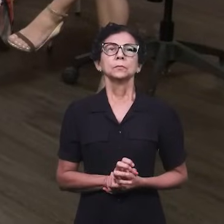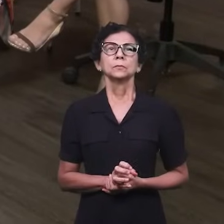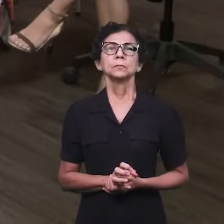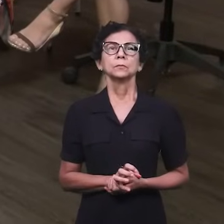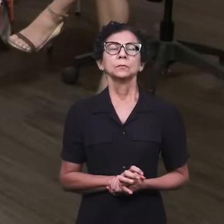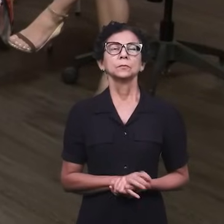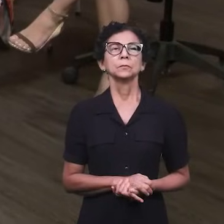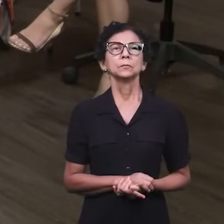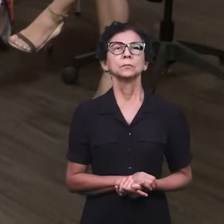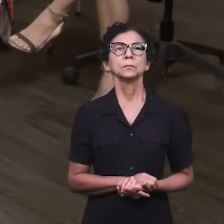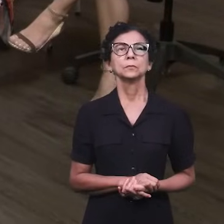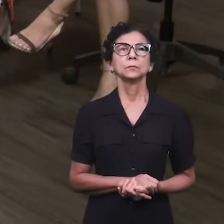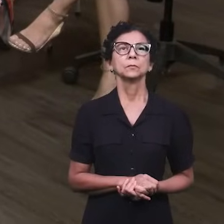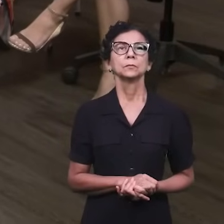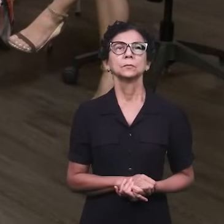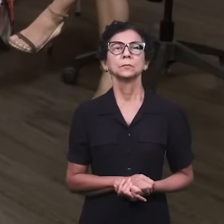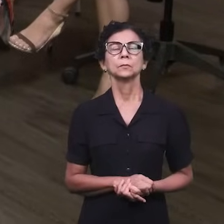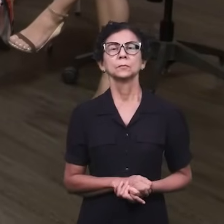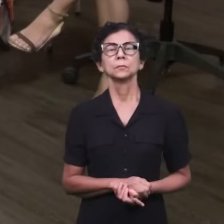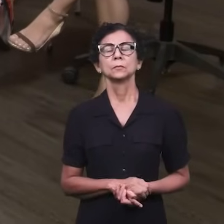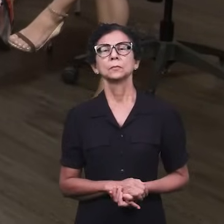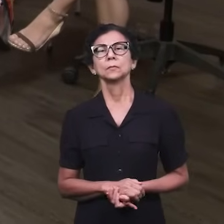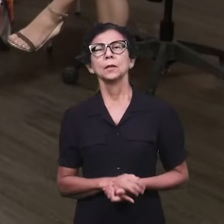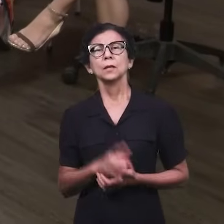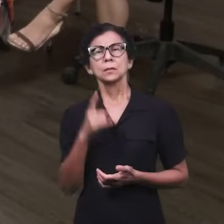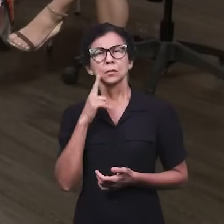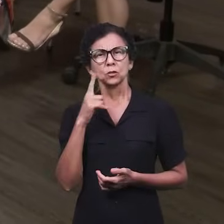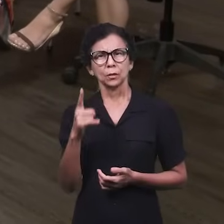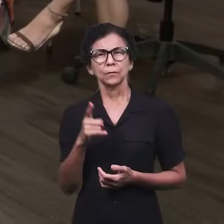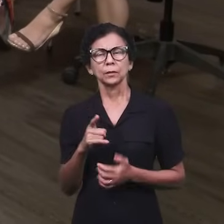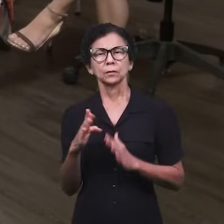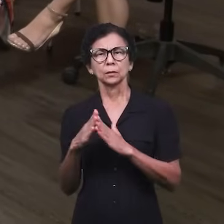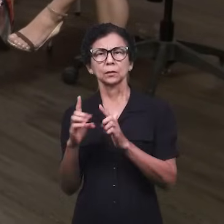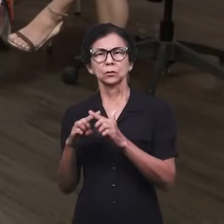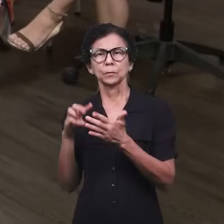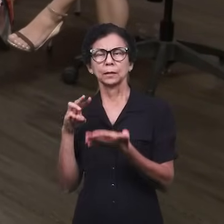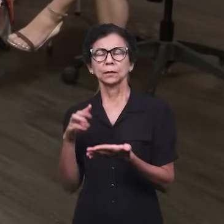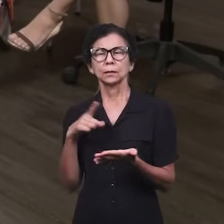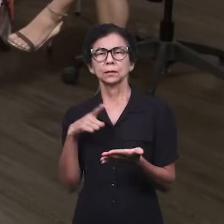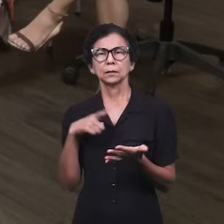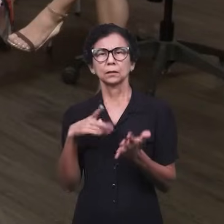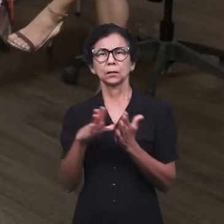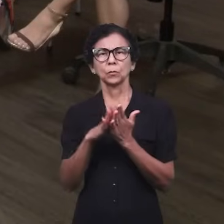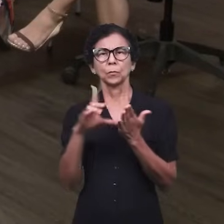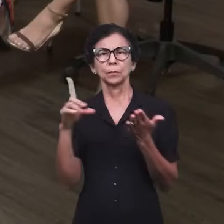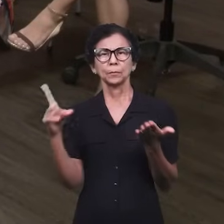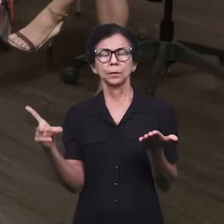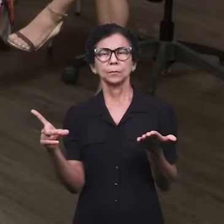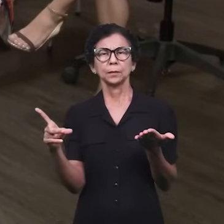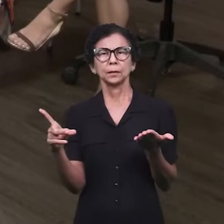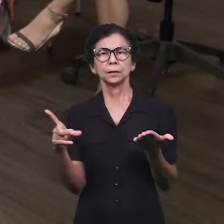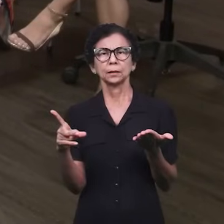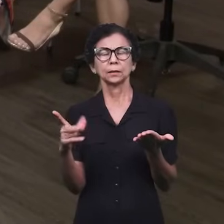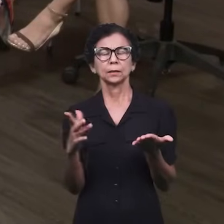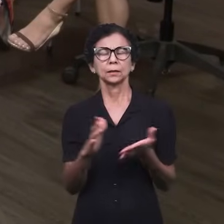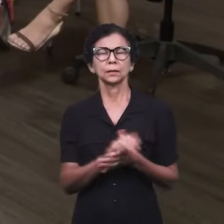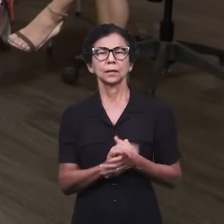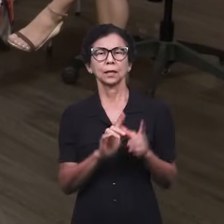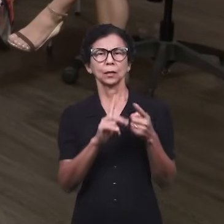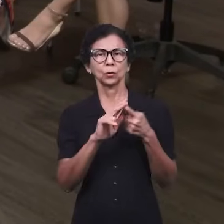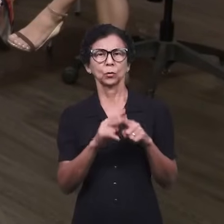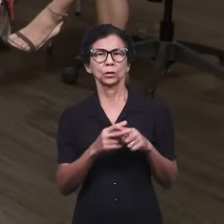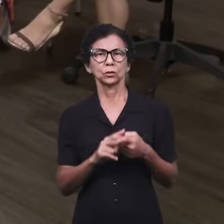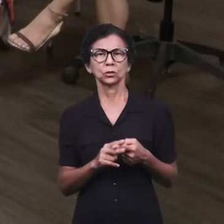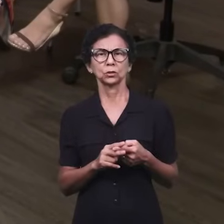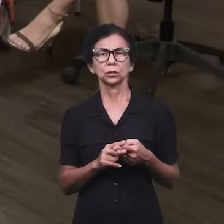predominância de um tipo de tradução que é revista e corrigida não sei se vocês já repararam de vez em quando o pastor